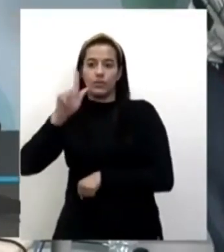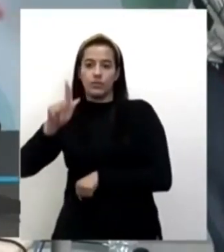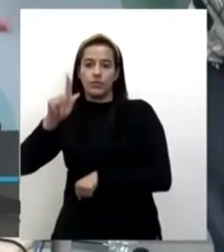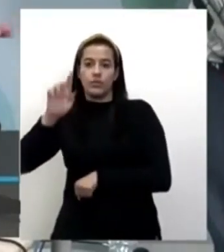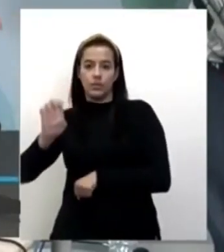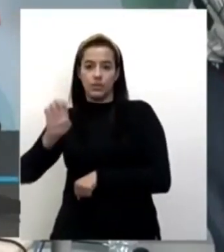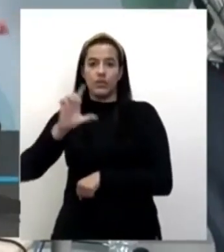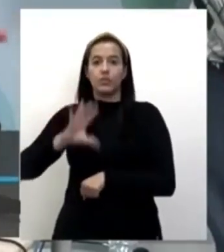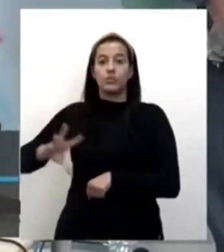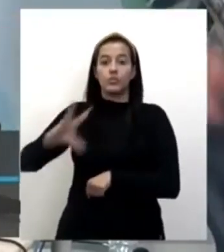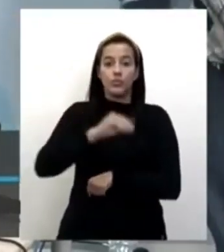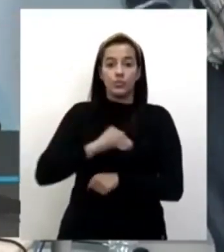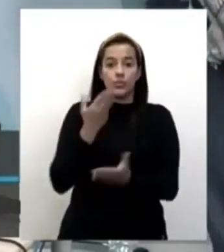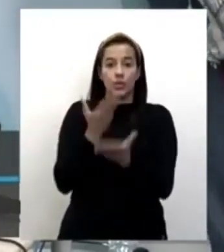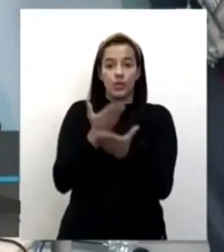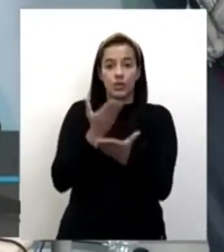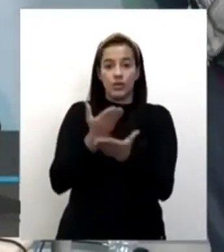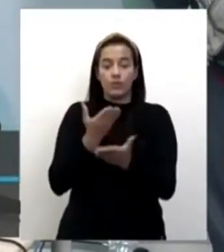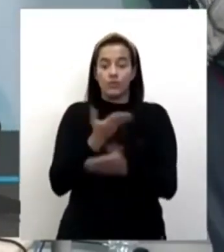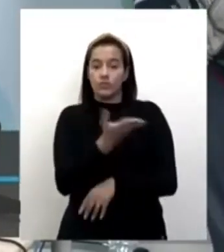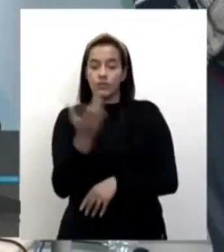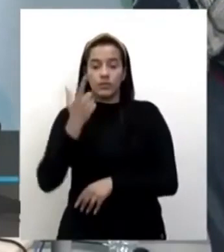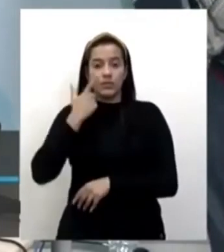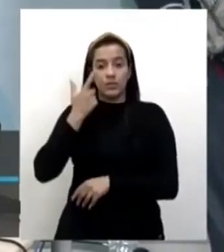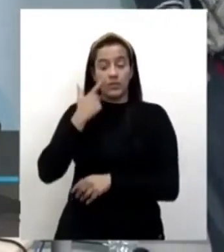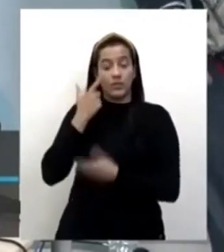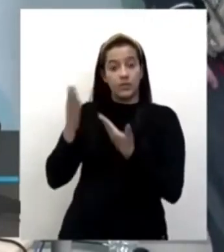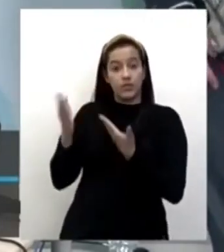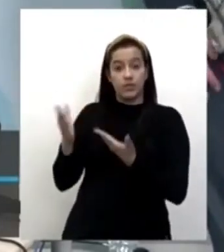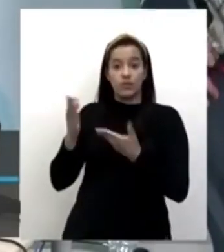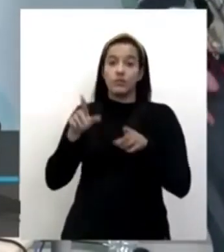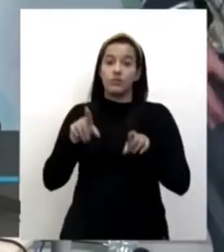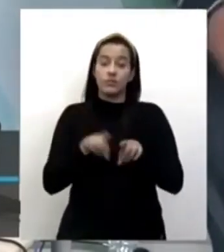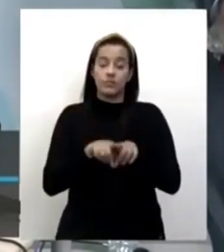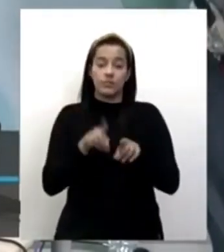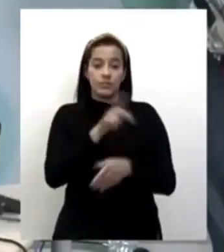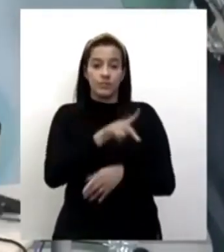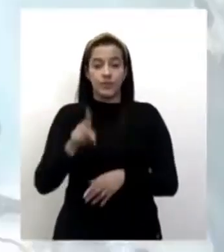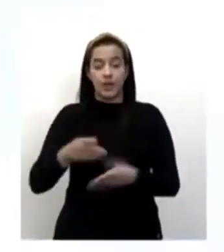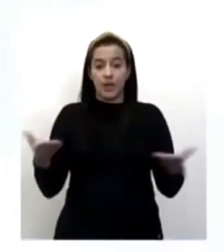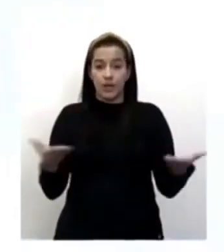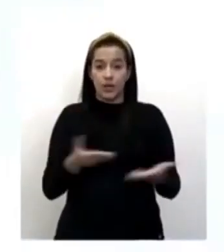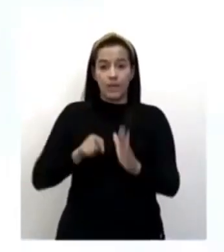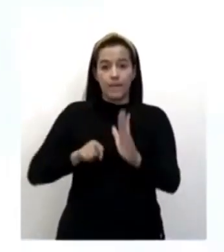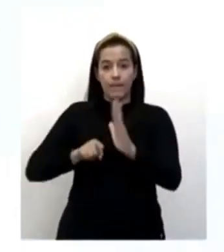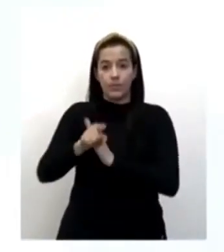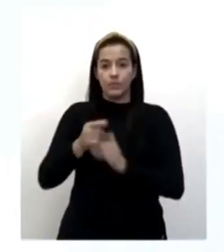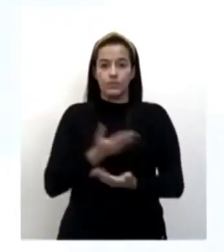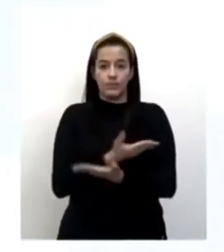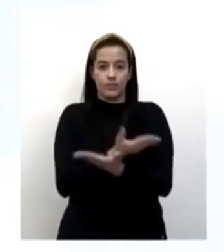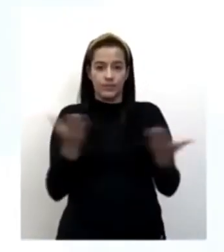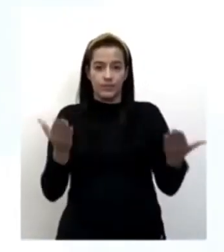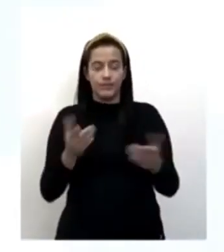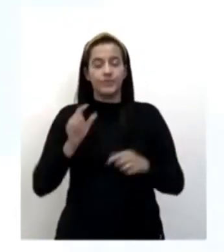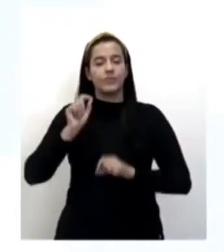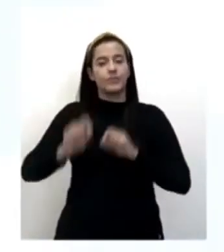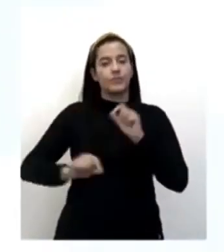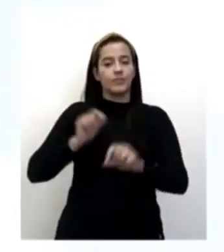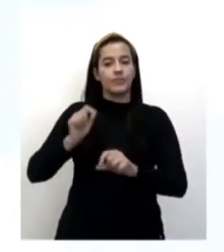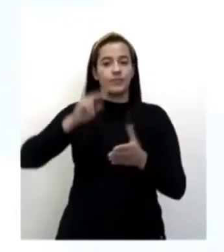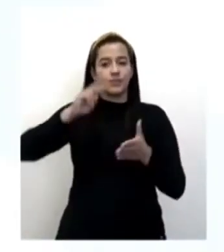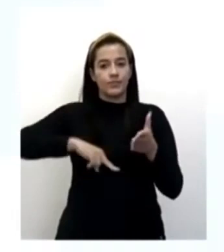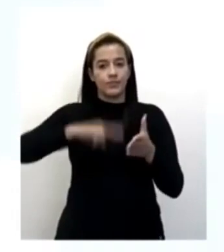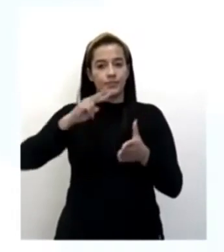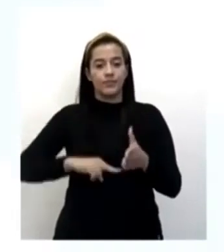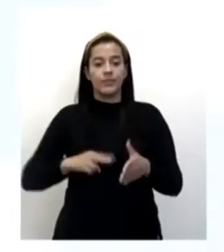essa aula que vocês estão assistindo aqui do professor Antônio, né? Então, agora eu vou lançar a pergunta para vocês já devem ter lido, que é a seguinte: